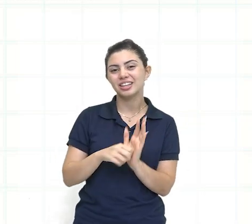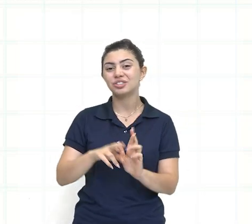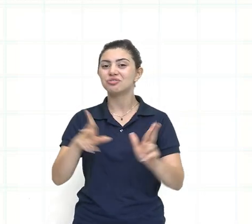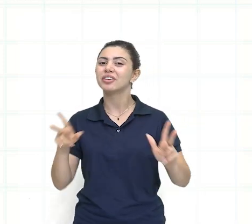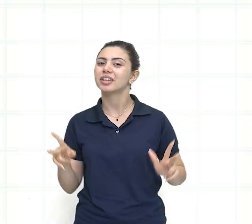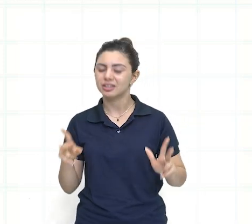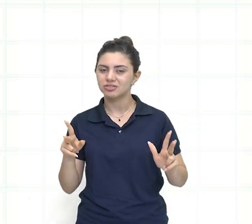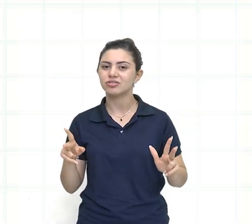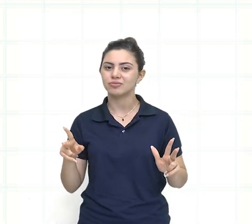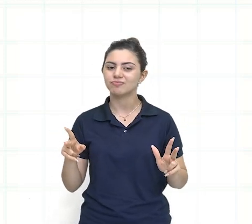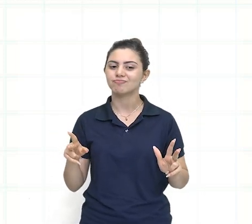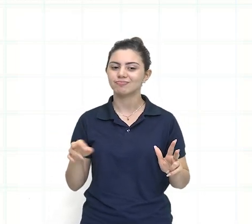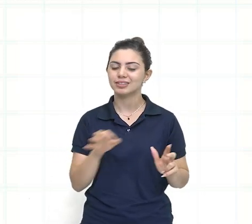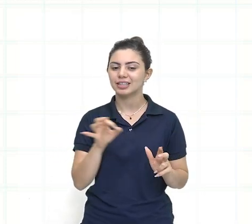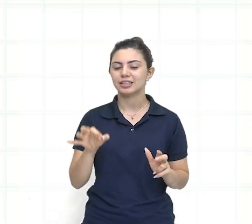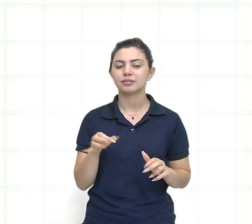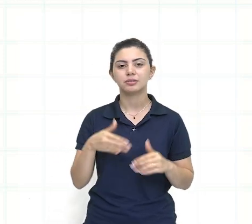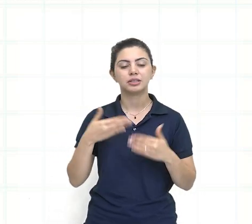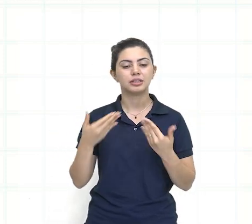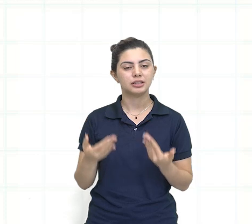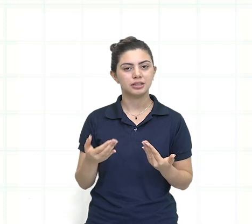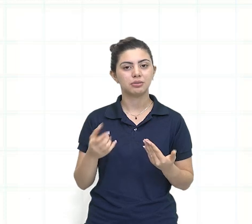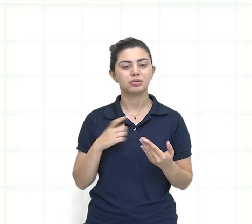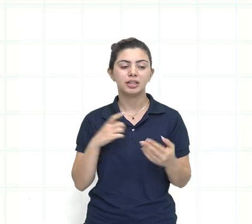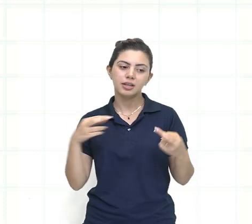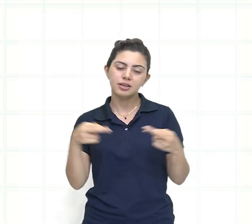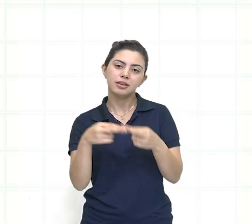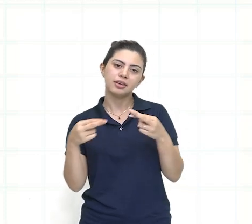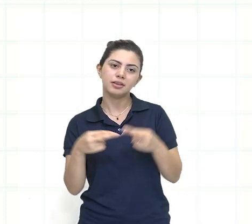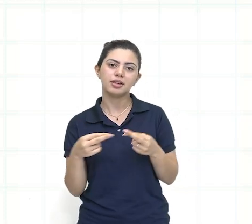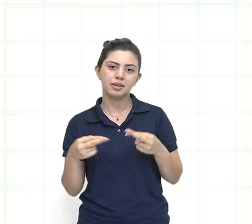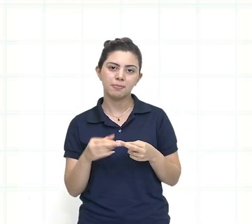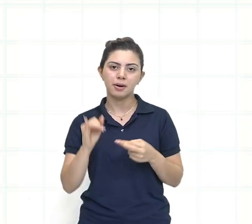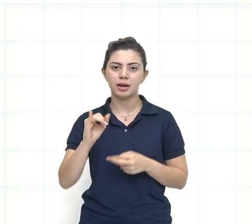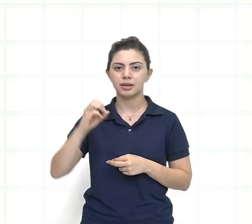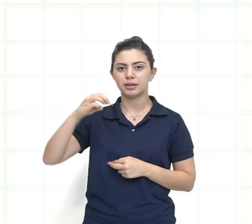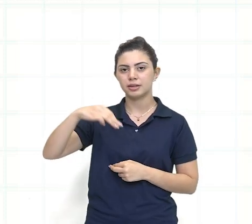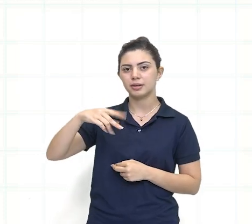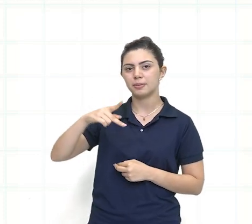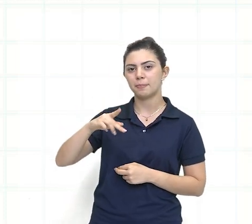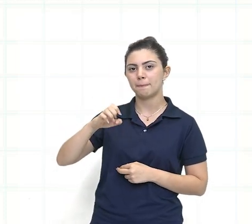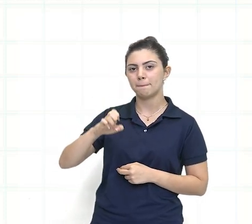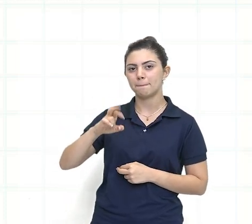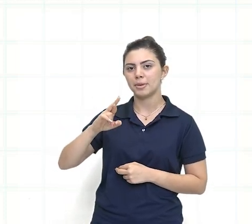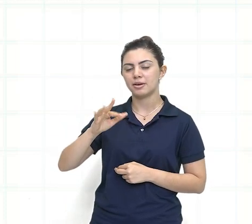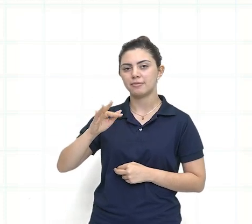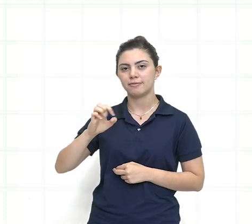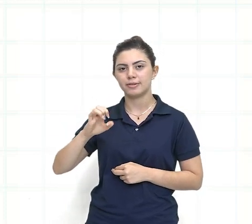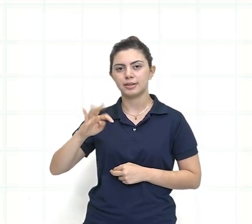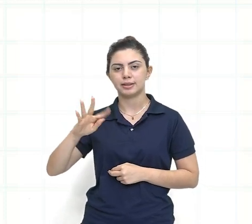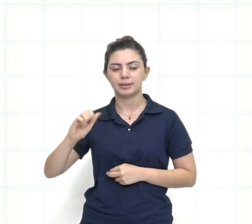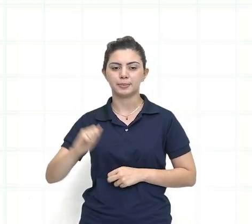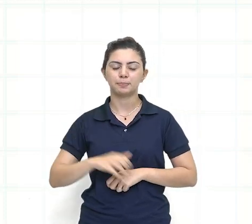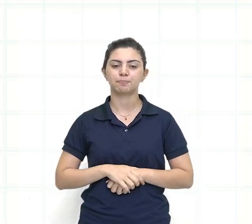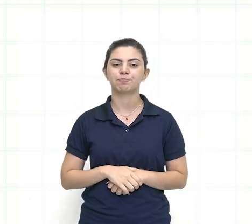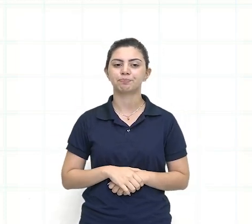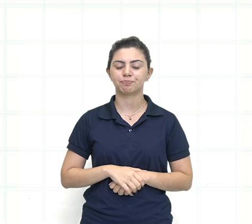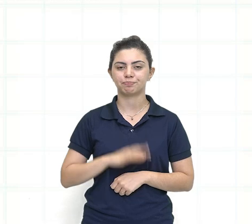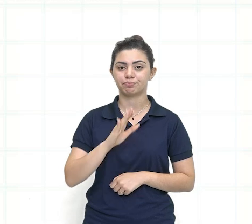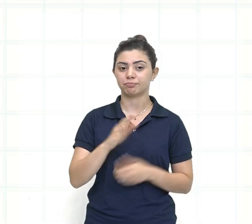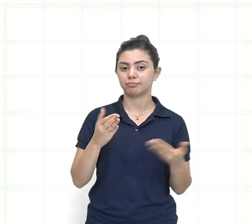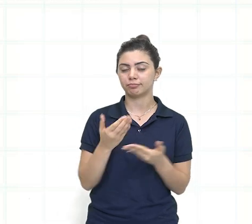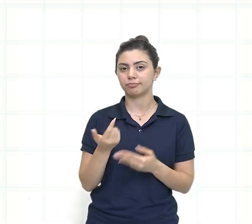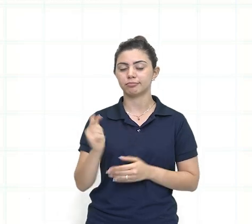já tem um E, né? Então, nós temos rimas imperfeitas aqui, tá? Vamos seguir para o próximo.